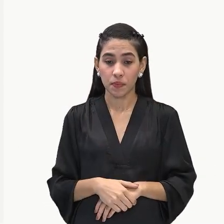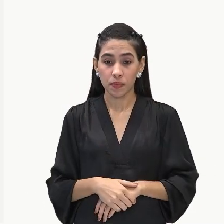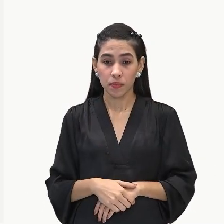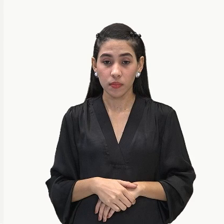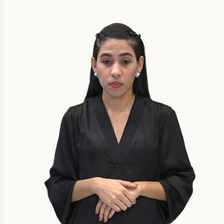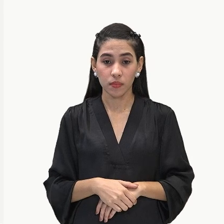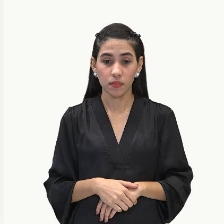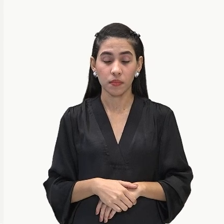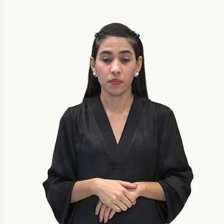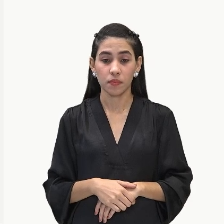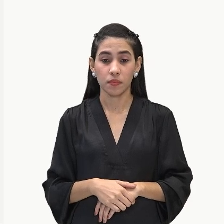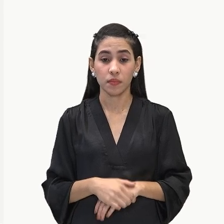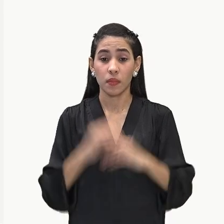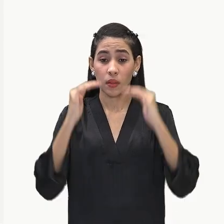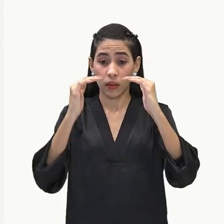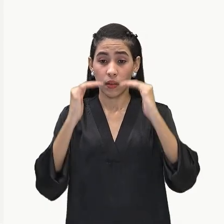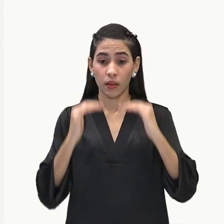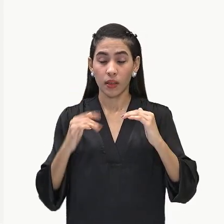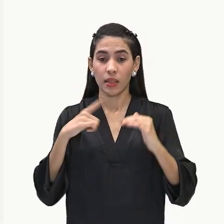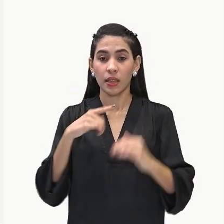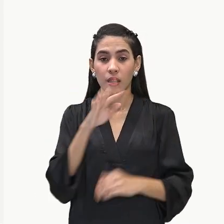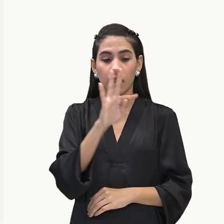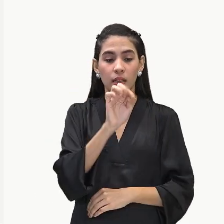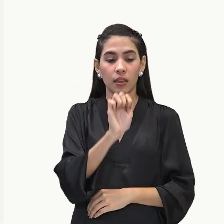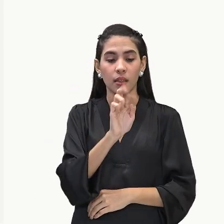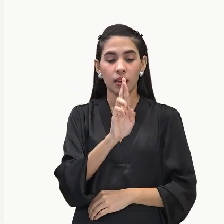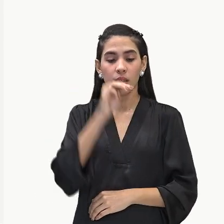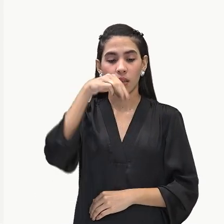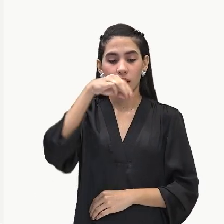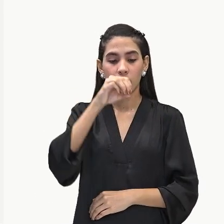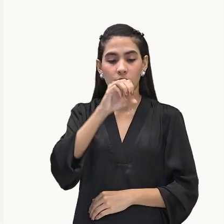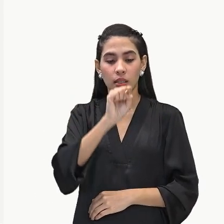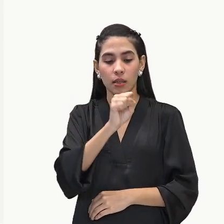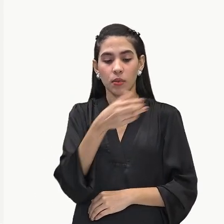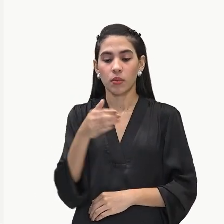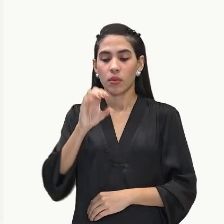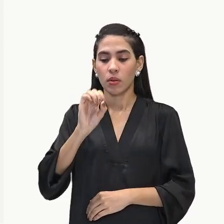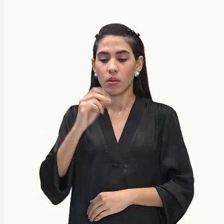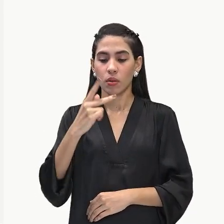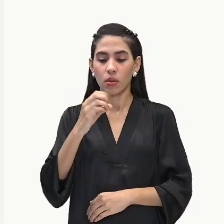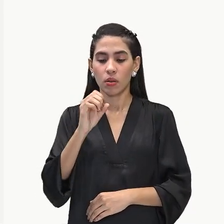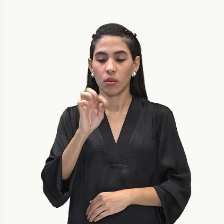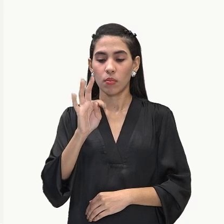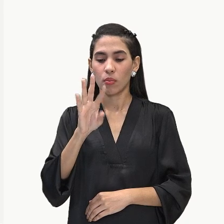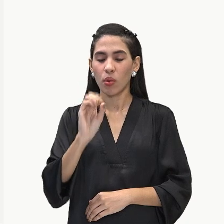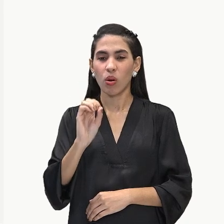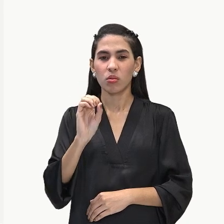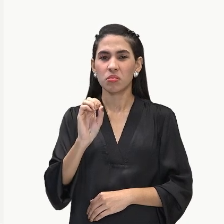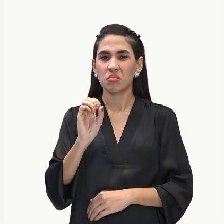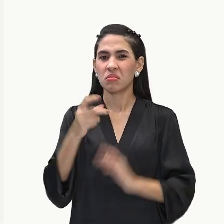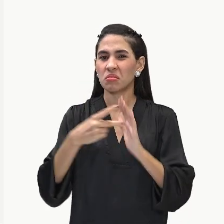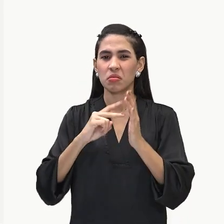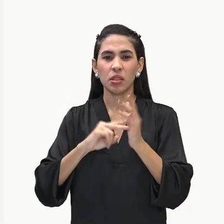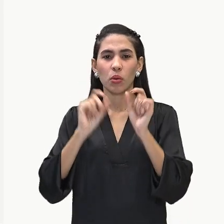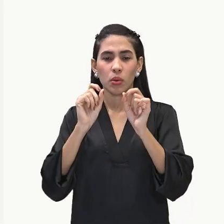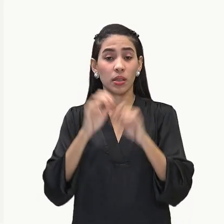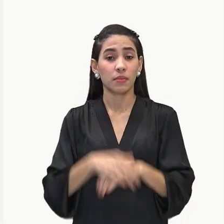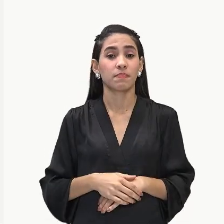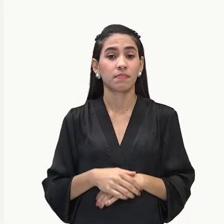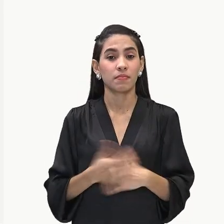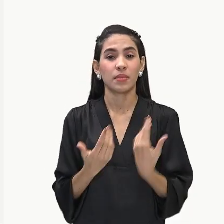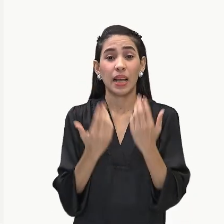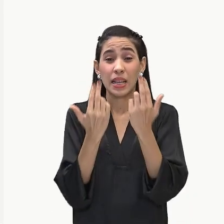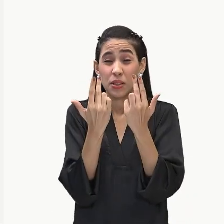segunda equação possuem termos opostos. O que é que são esses termos opostos? São aqueles iguaizinhos. Quando eu